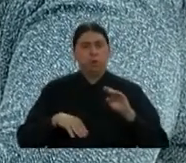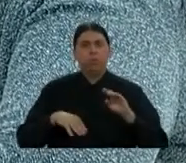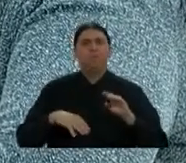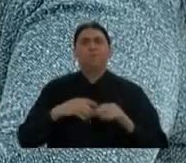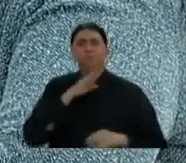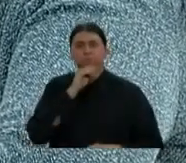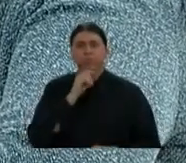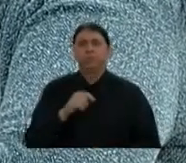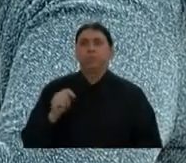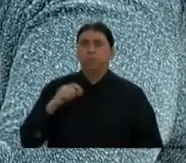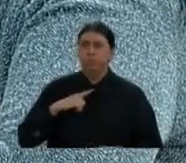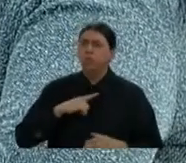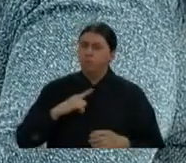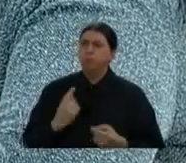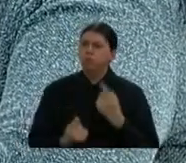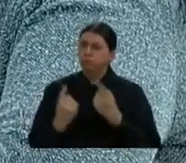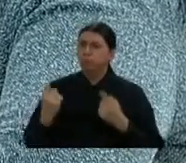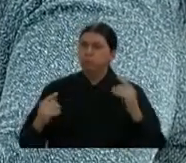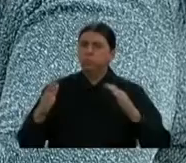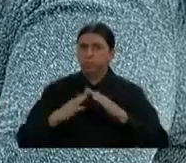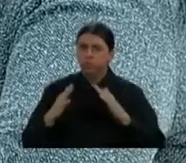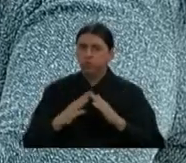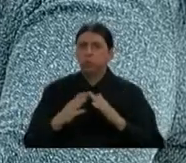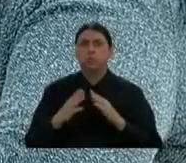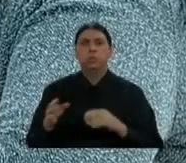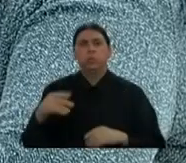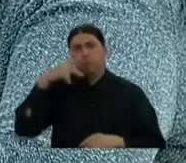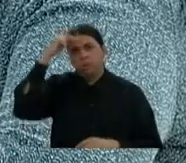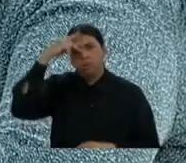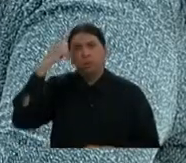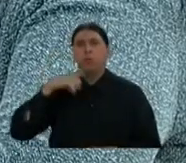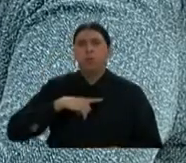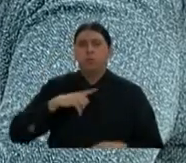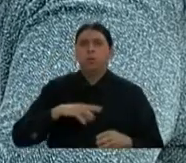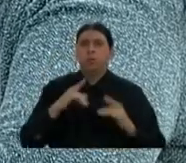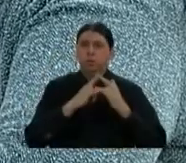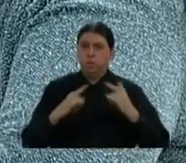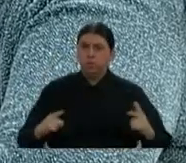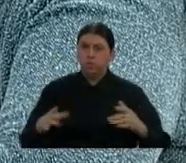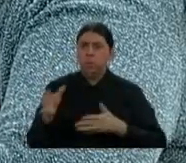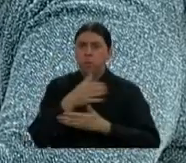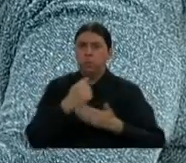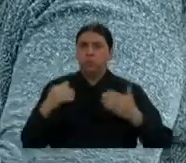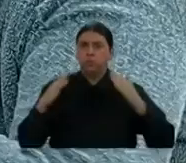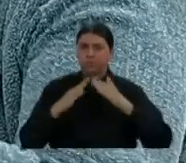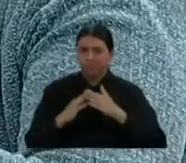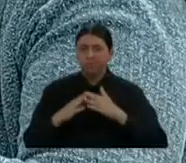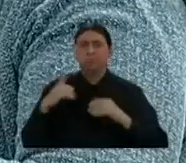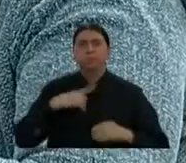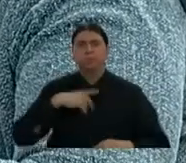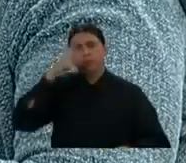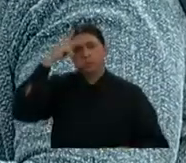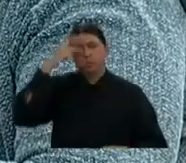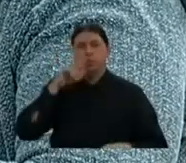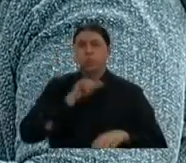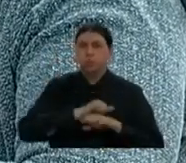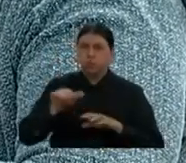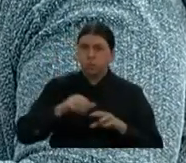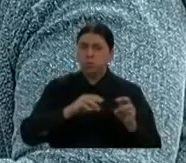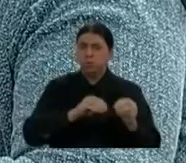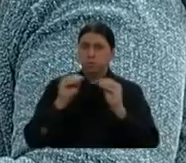casos muito legal de apadrinhamento que o afilhado cabos a instituição de acolhimento e o padrinho conseguiu para ele um lugar para morar